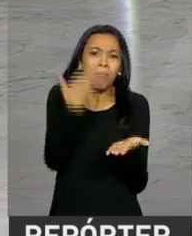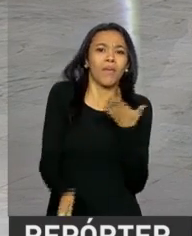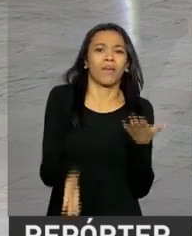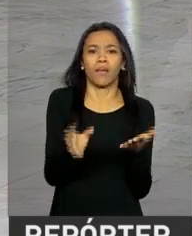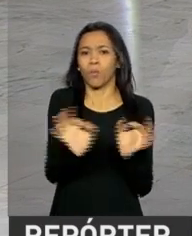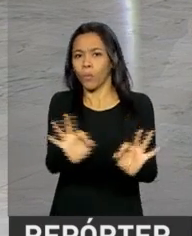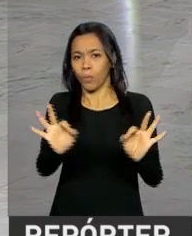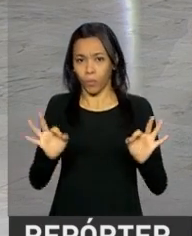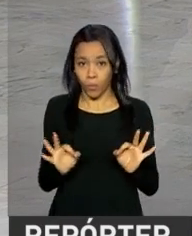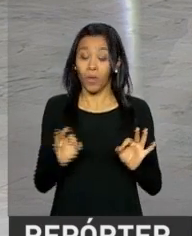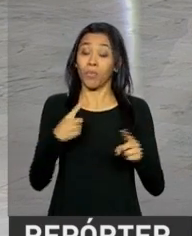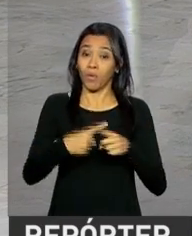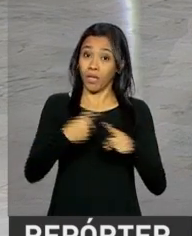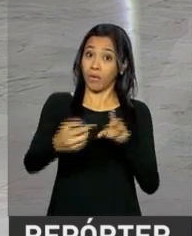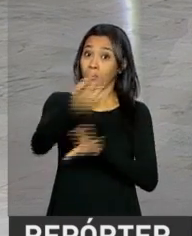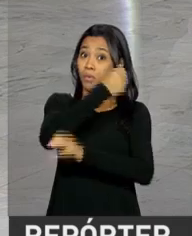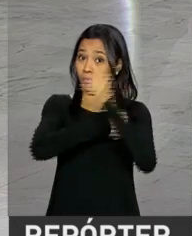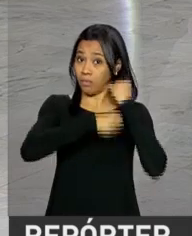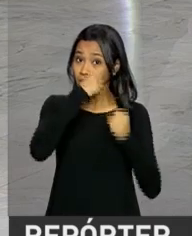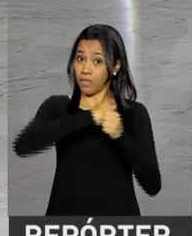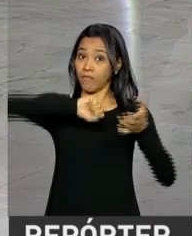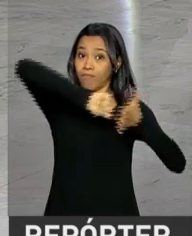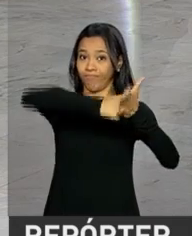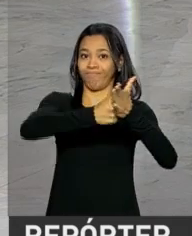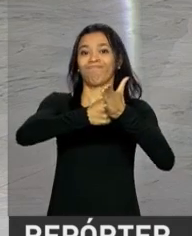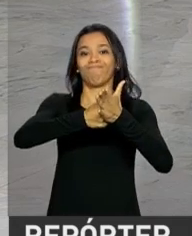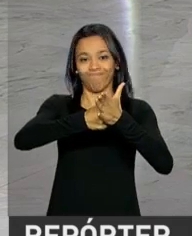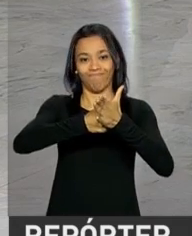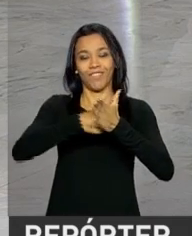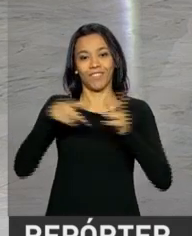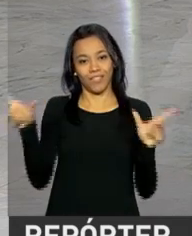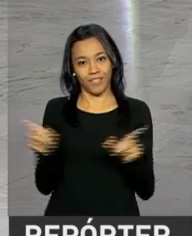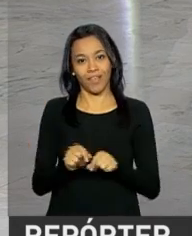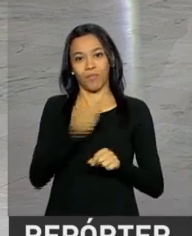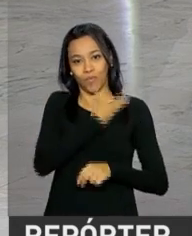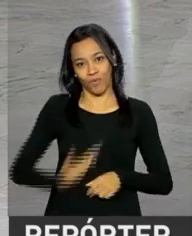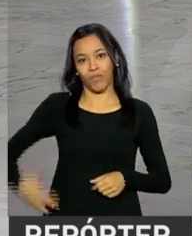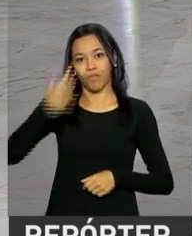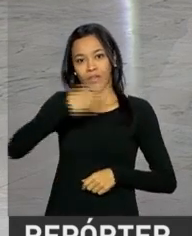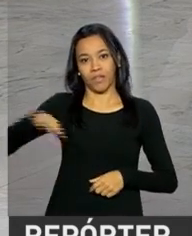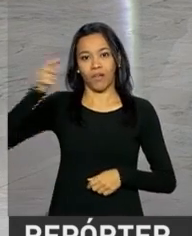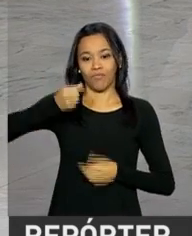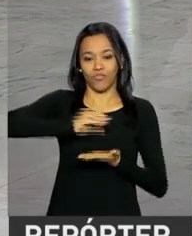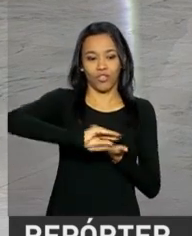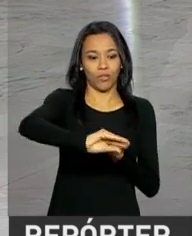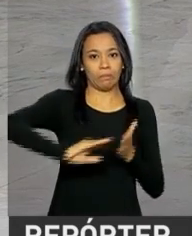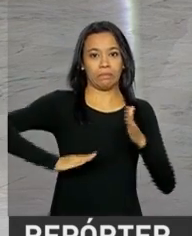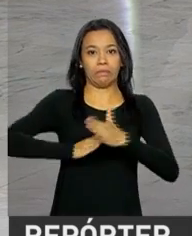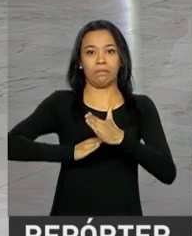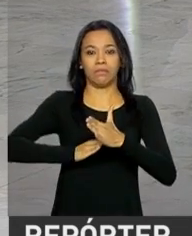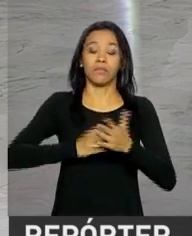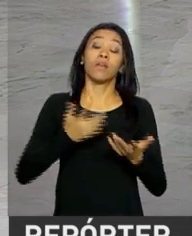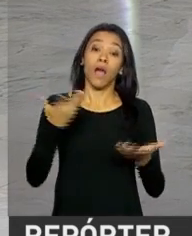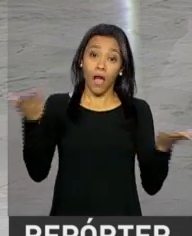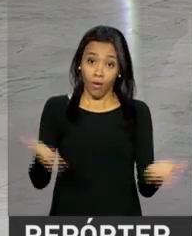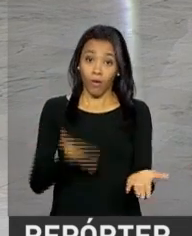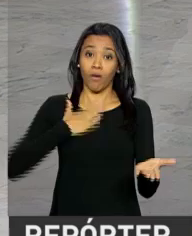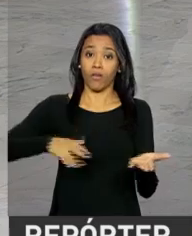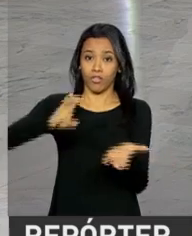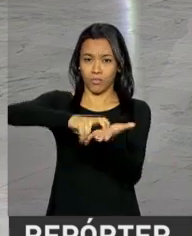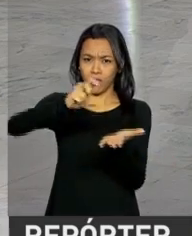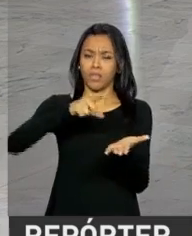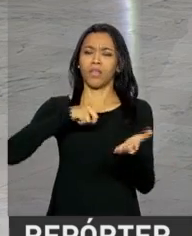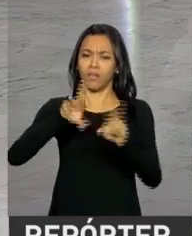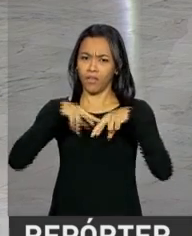deles tiveram seus repasses bloqueados pela União. Agora pela manhã, os governadores se reuniram com o governador do